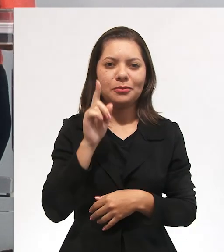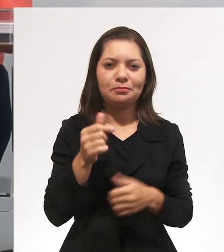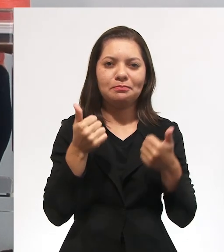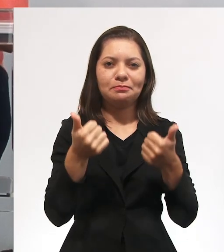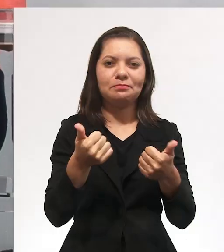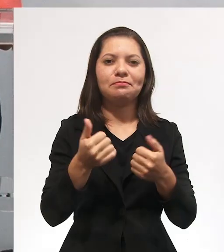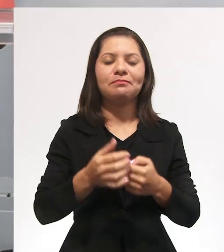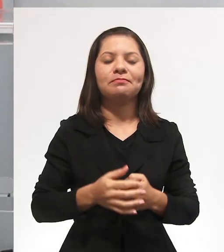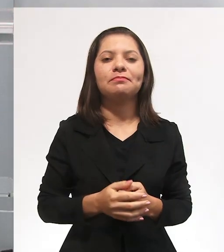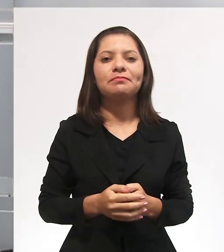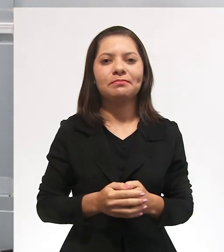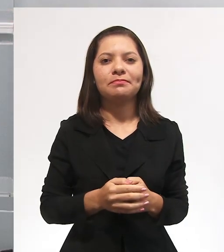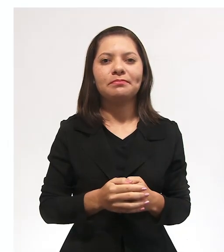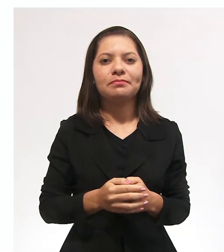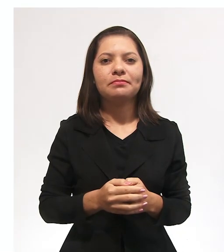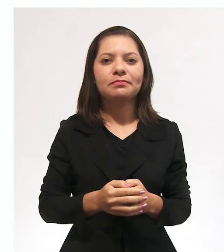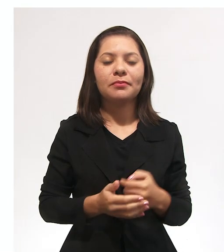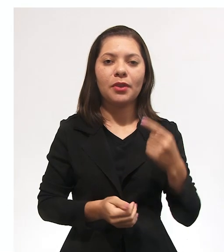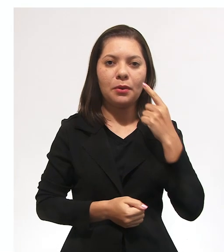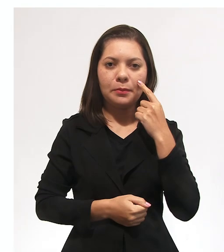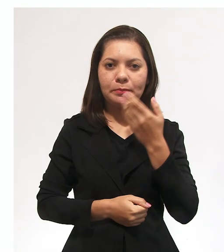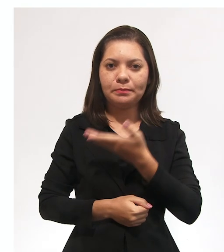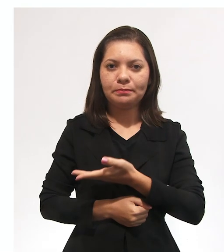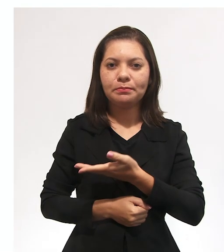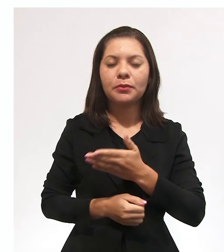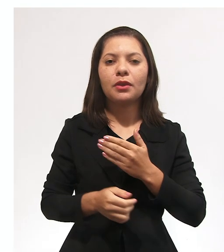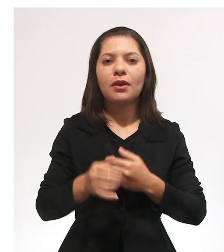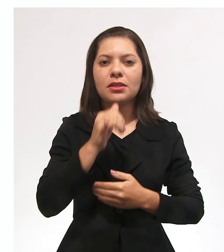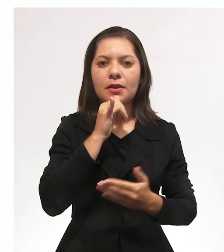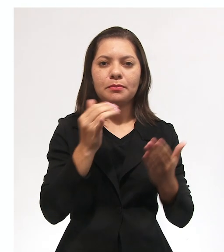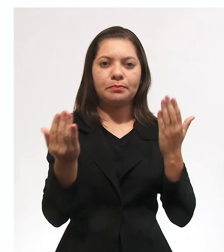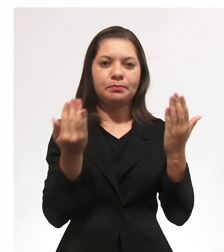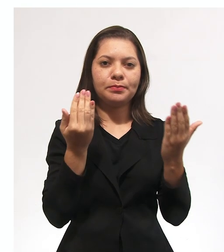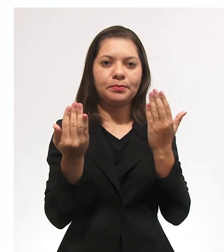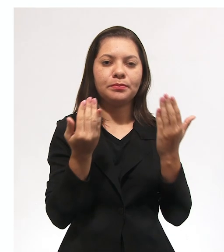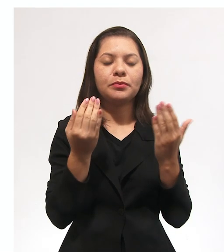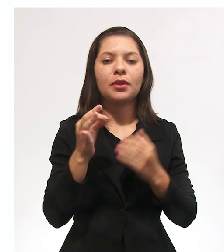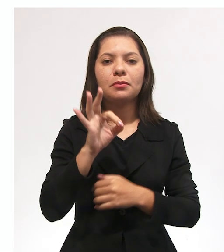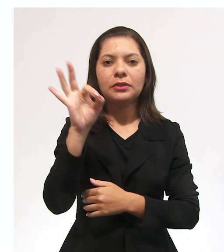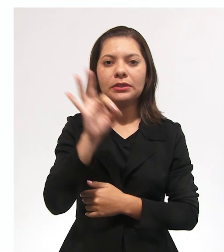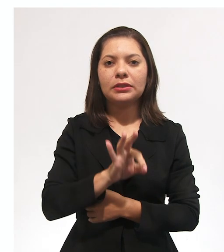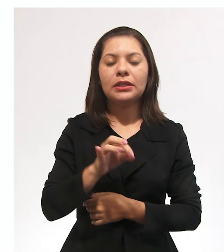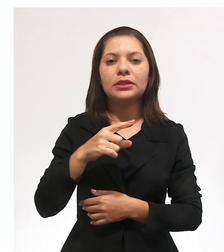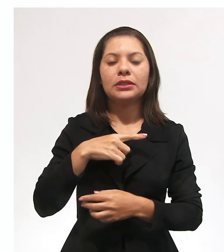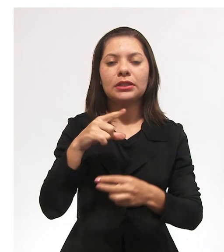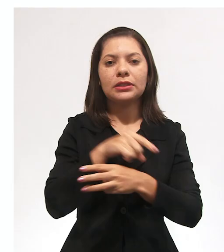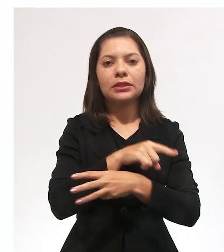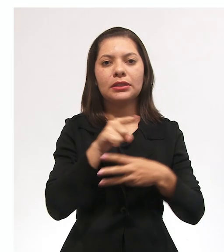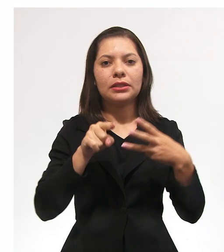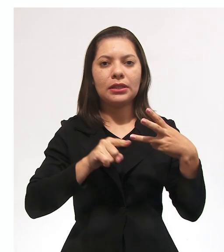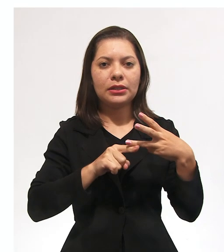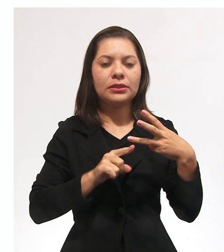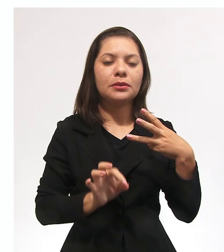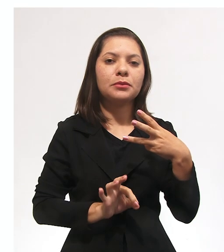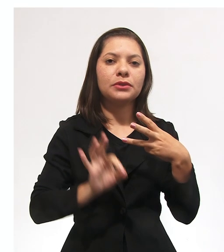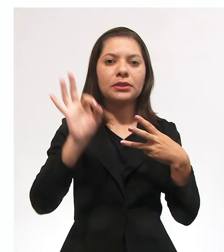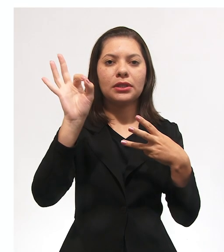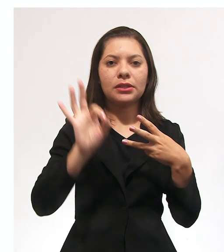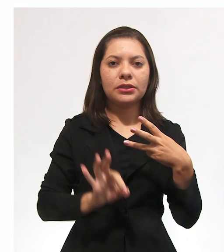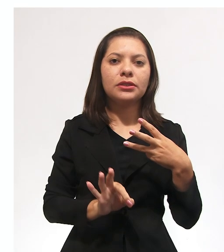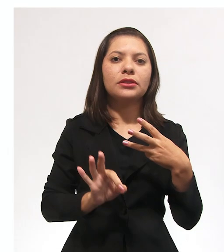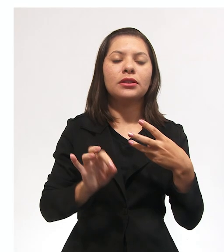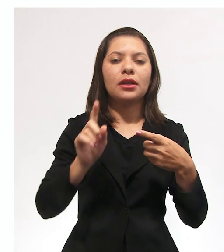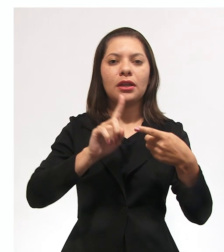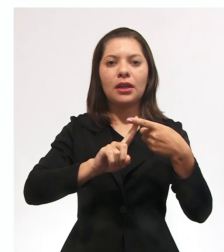ok? Então, temos aqui um exemplo de porcentagem. Nós temos 3 representações da porcentagem, né? Ela